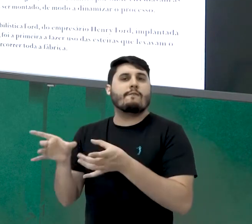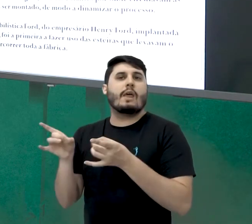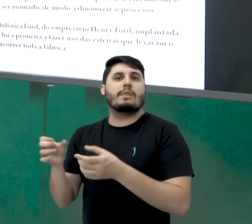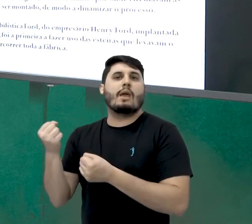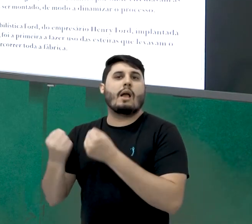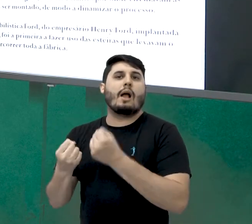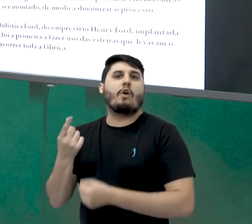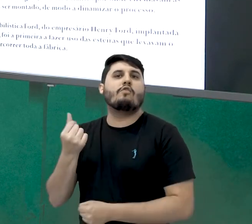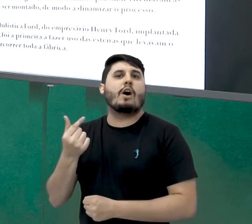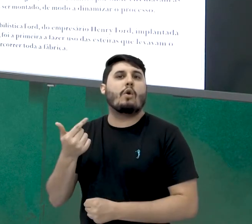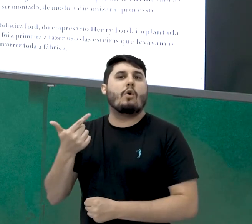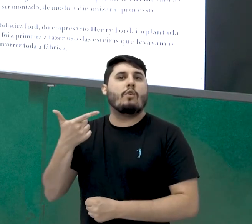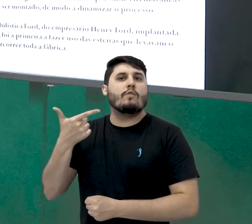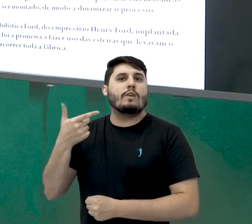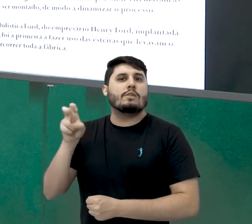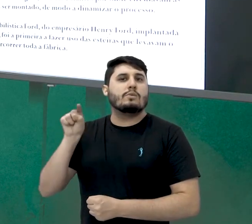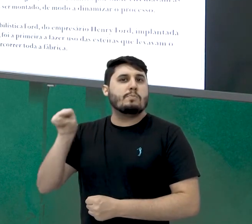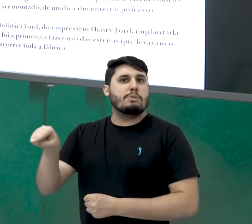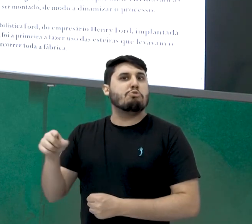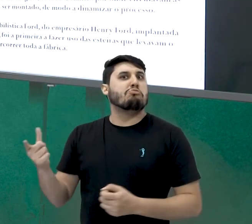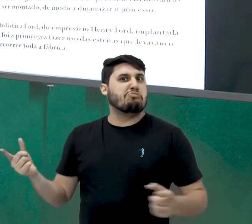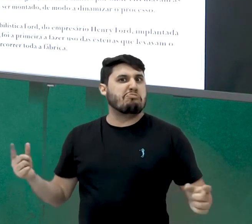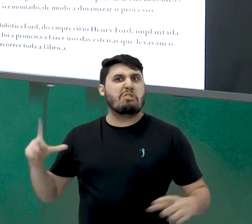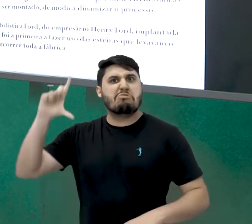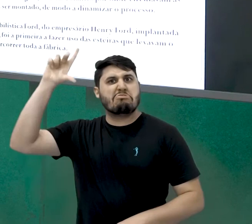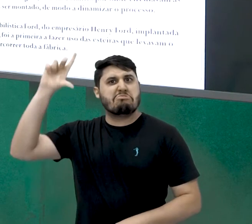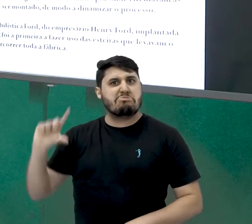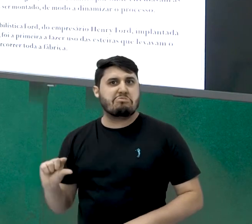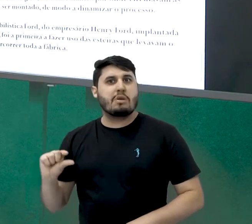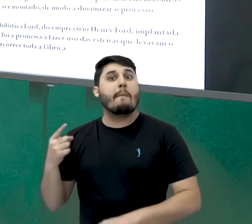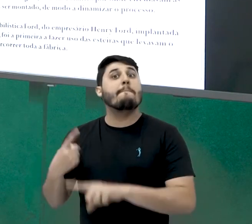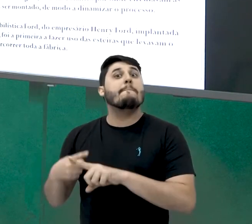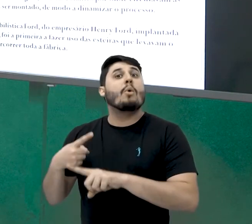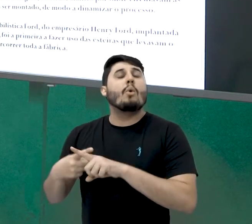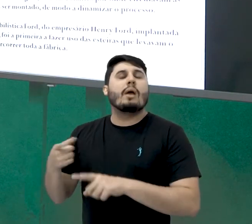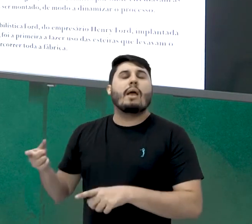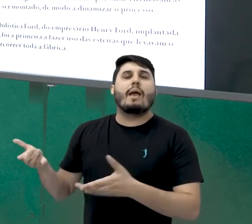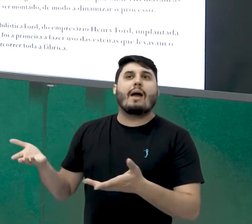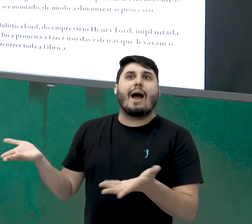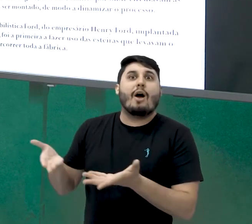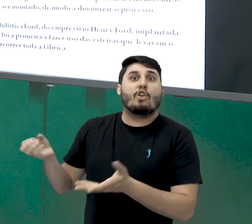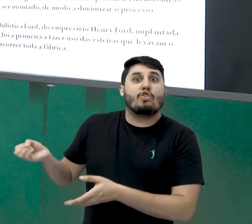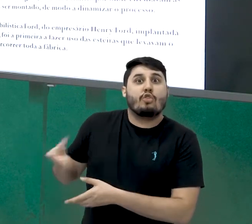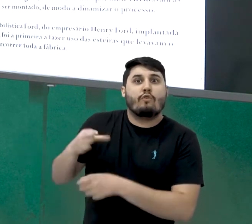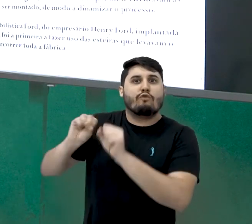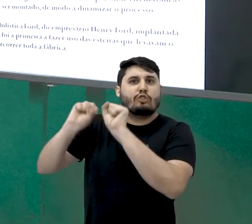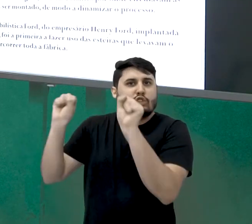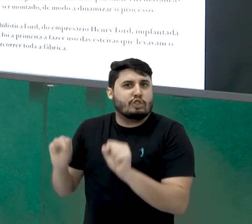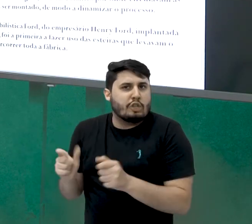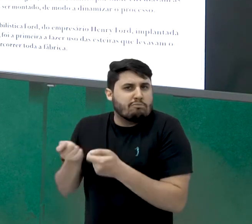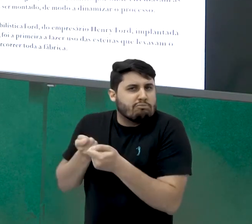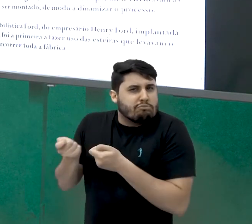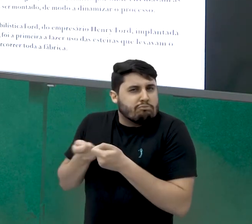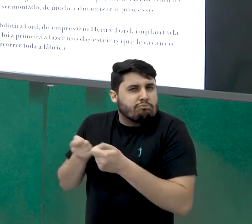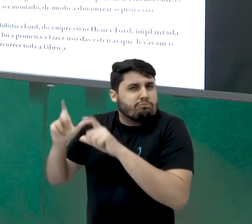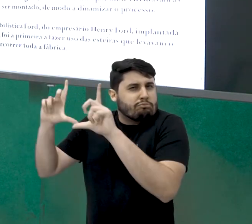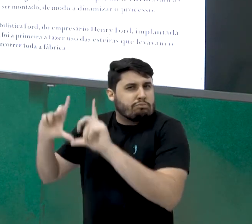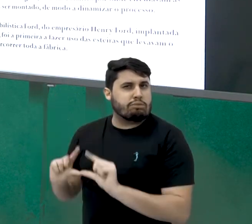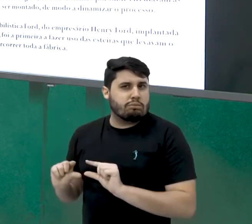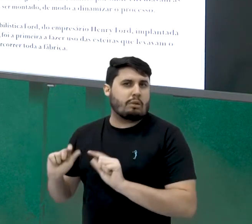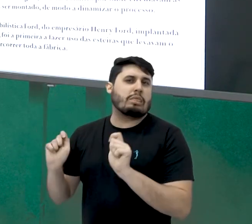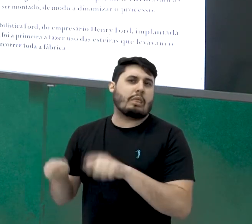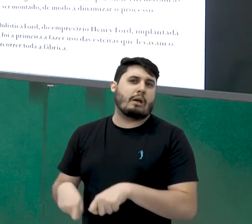o princípio de barateamento da produção com esse novo sistema Fordista. Certo? Então, nós tivemos mais